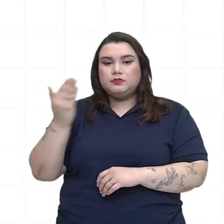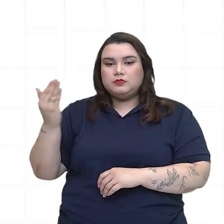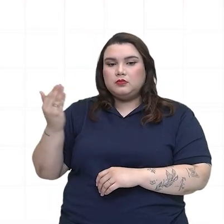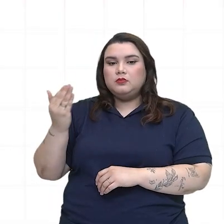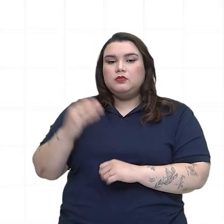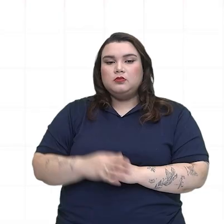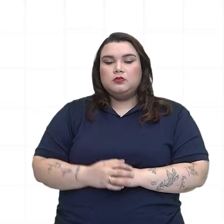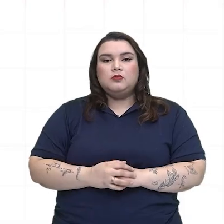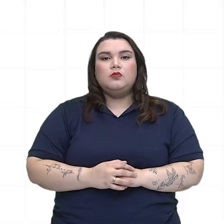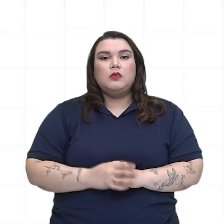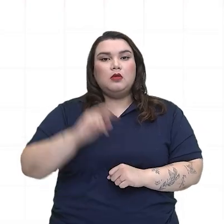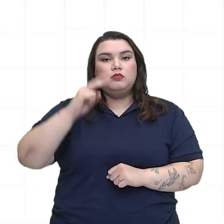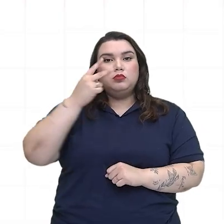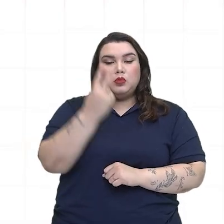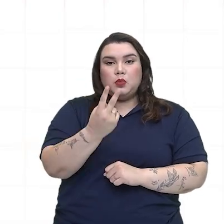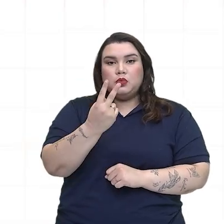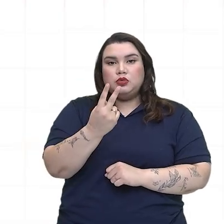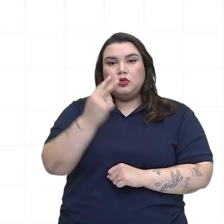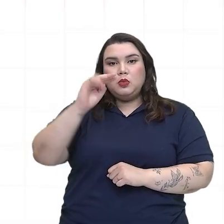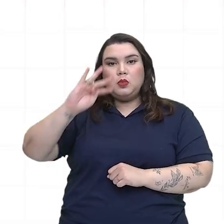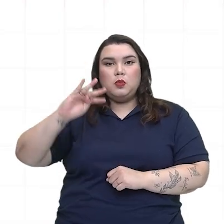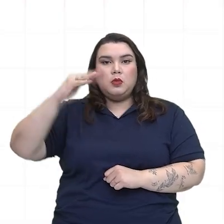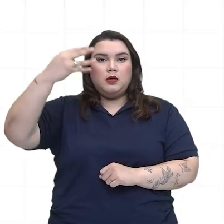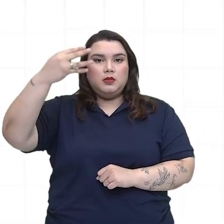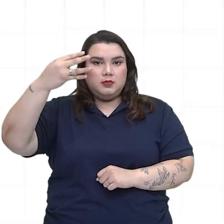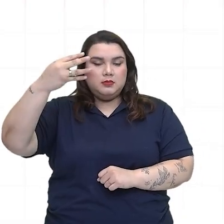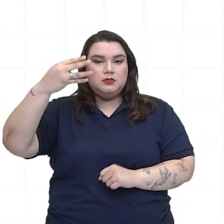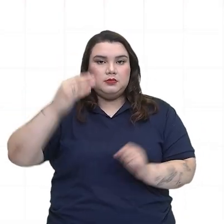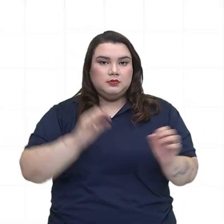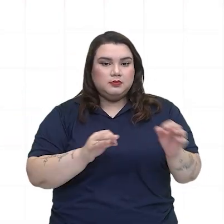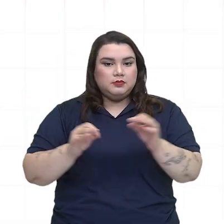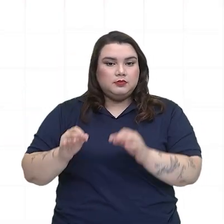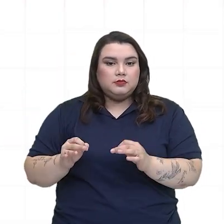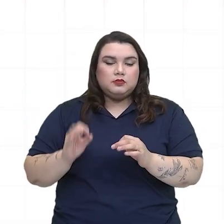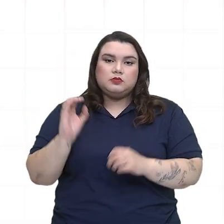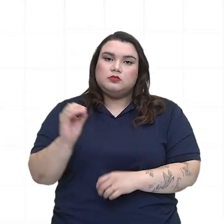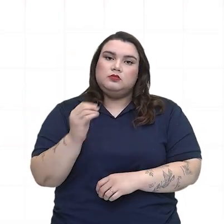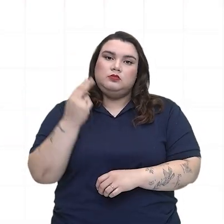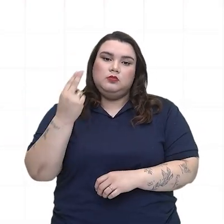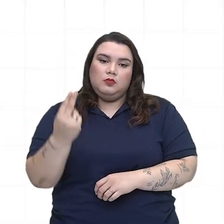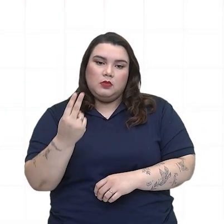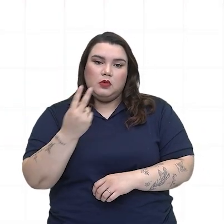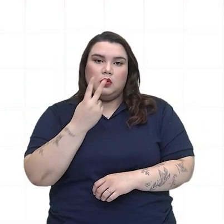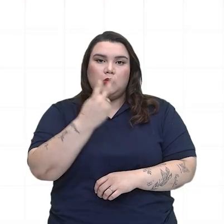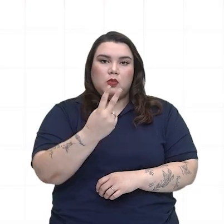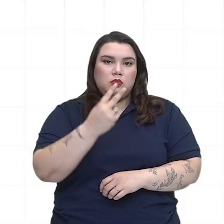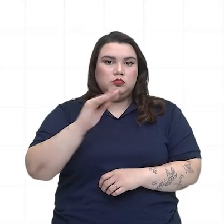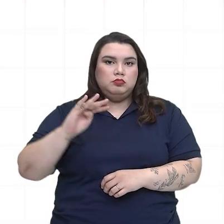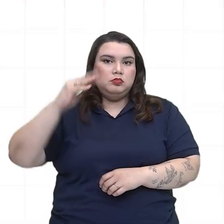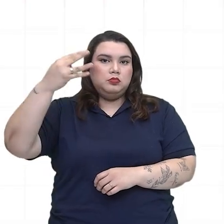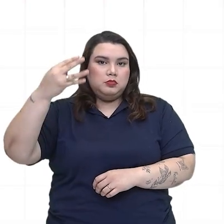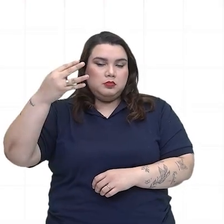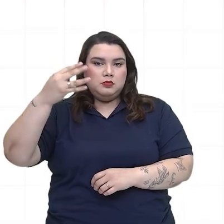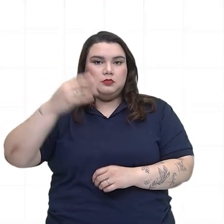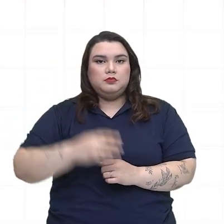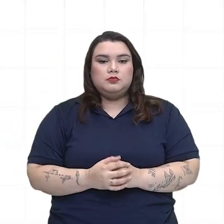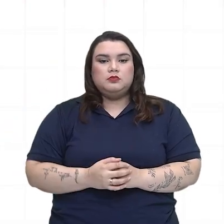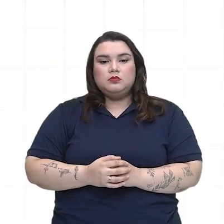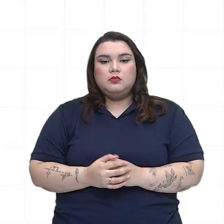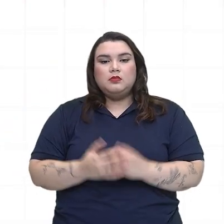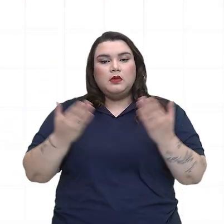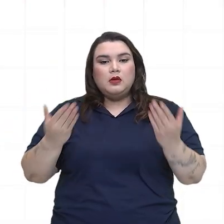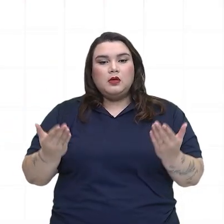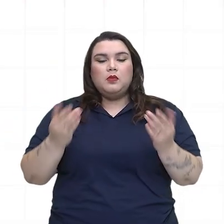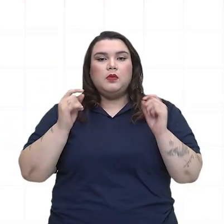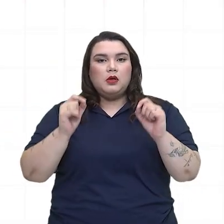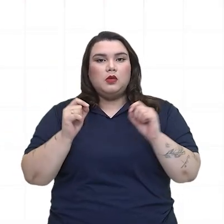ó, 2 elevado à quarta potência, ou simplesmente 2 elevado a 4. Significa que eu vou